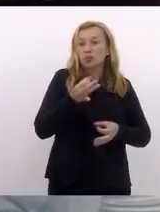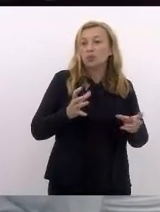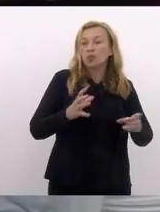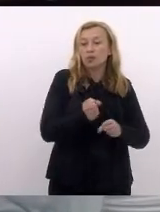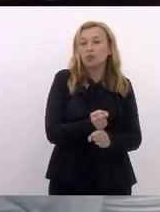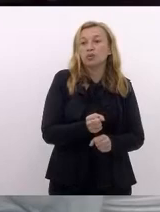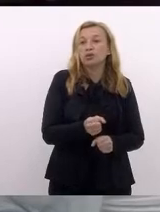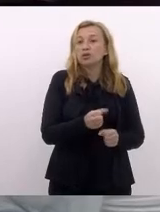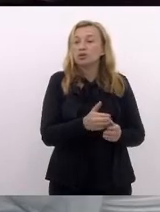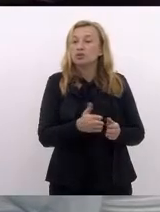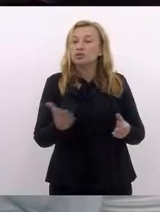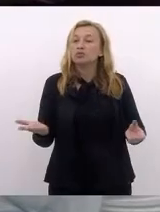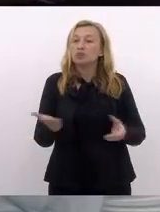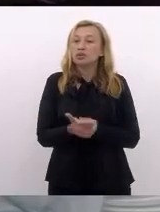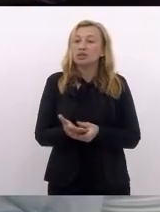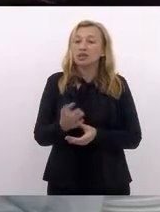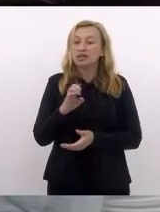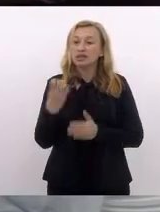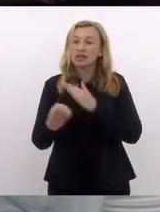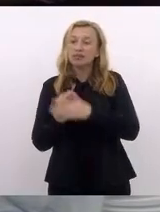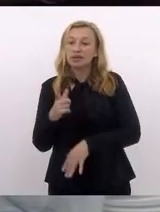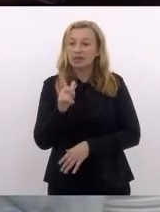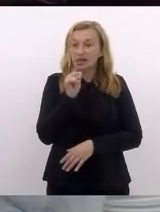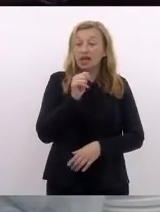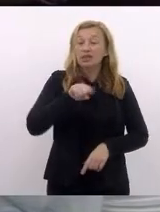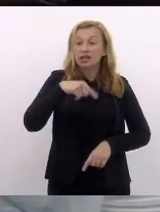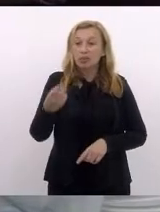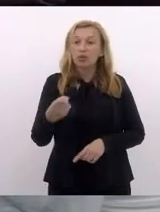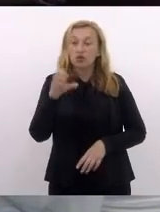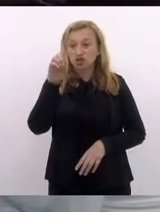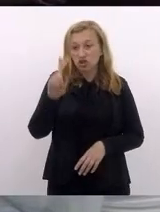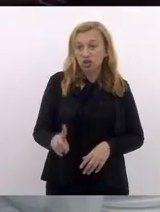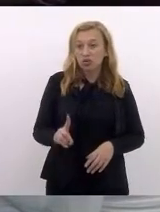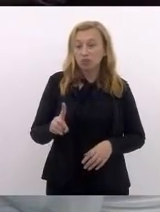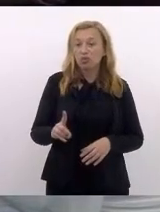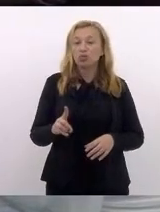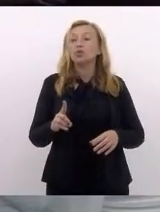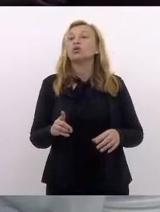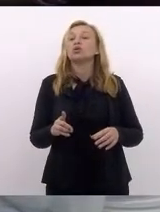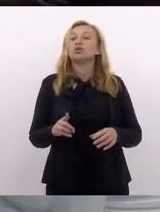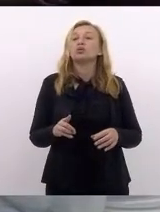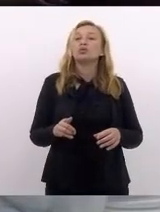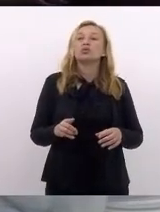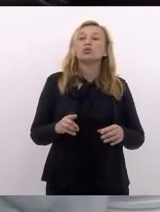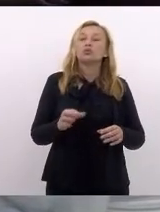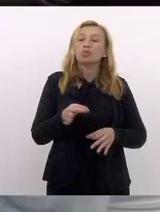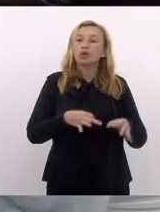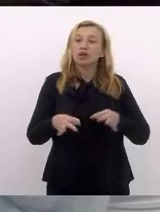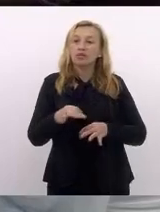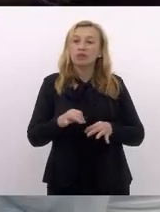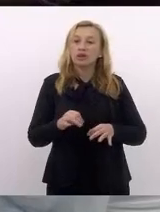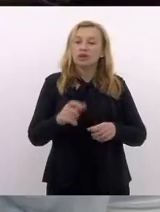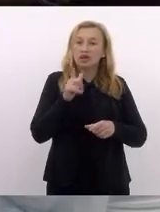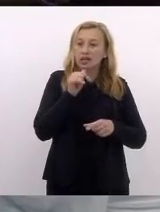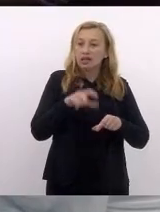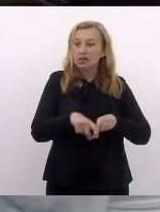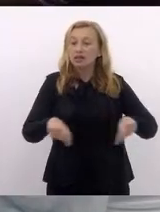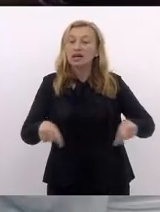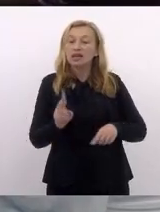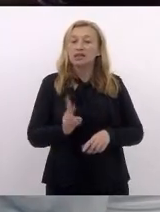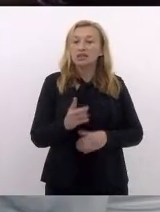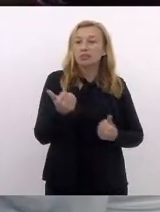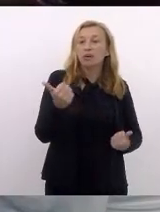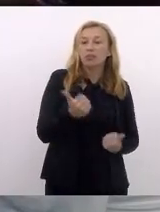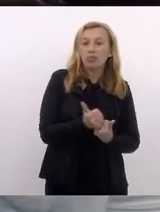dos processos da semana depois foi diretor do programa de saneamento para o Sanear e sempre encontrei